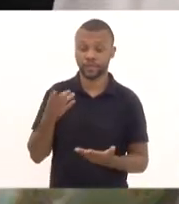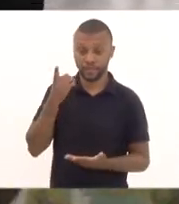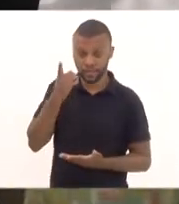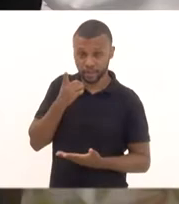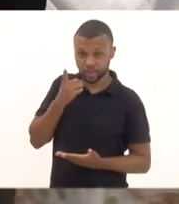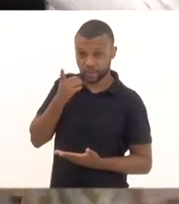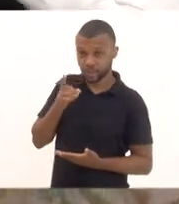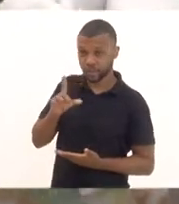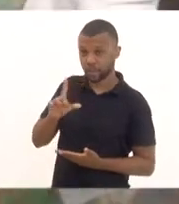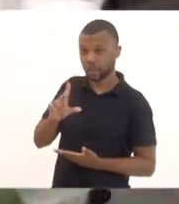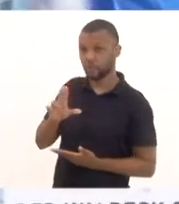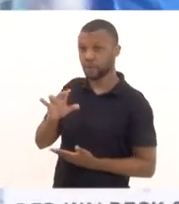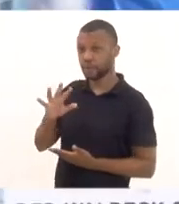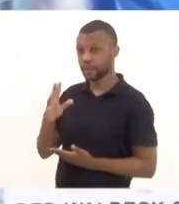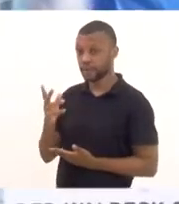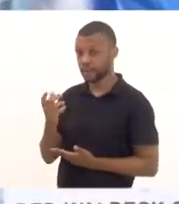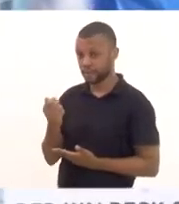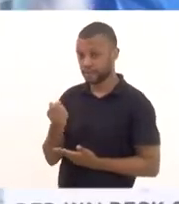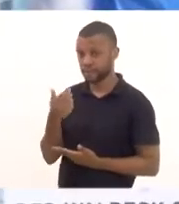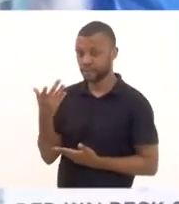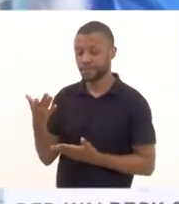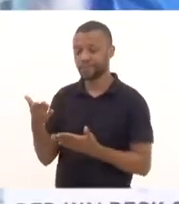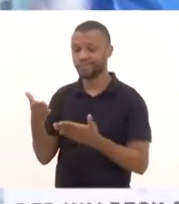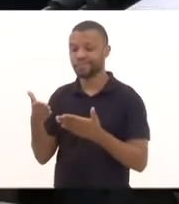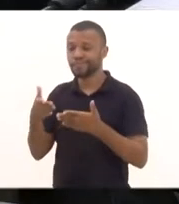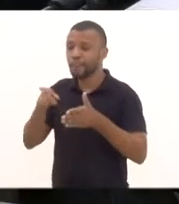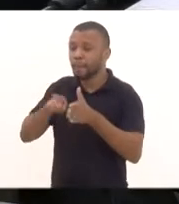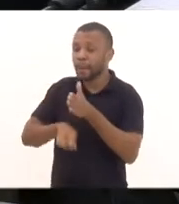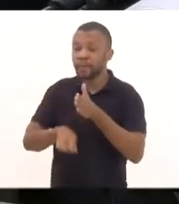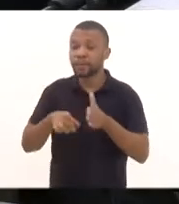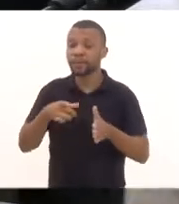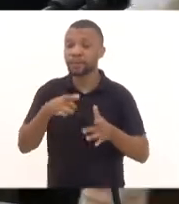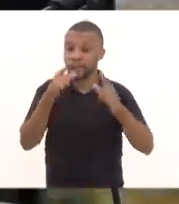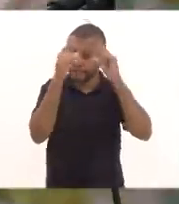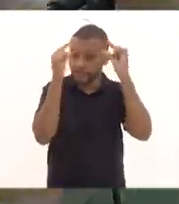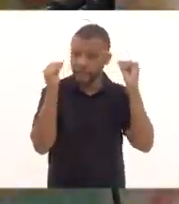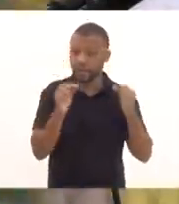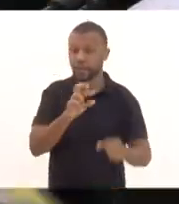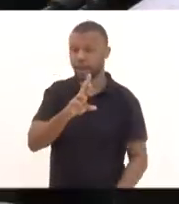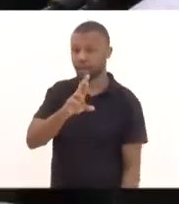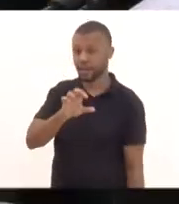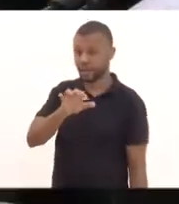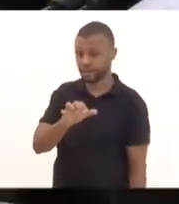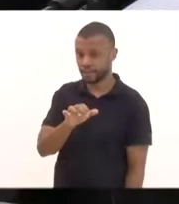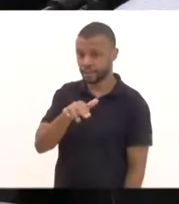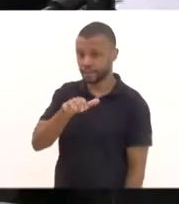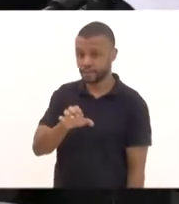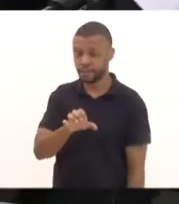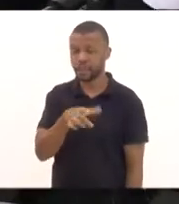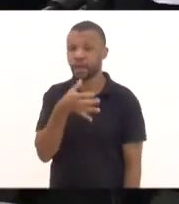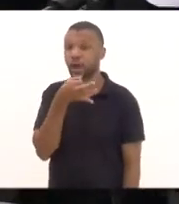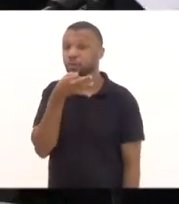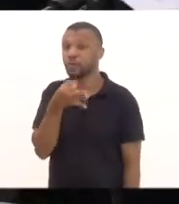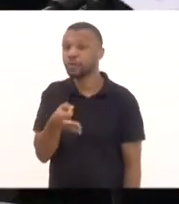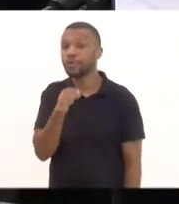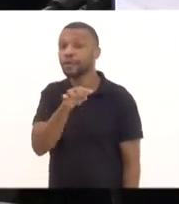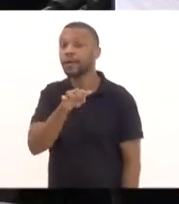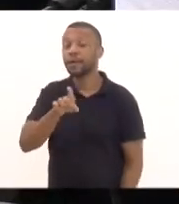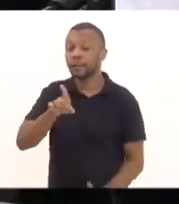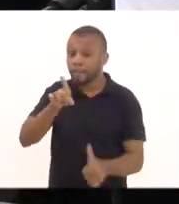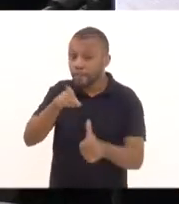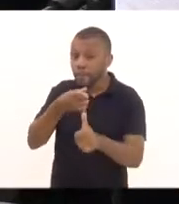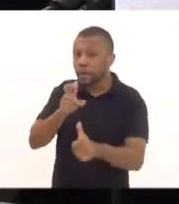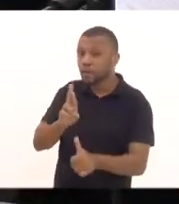com excepção da enfermeira Rejane tirar sugeri a vacina que primeiro o relator